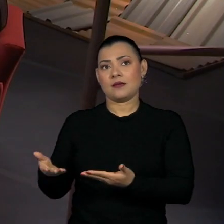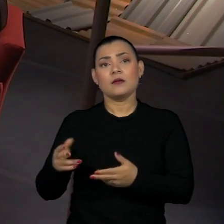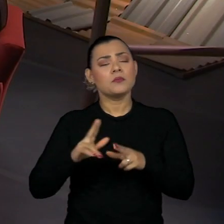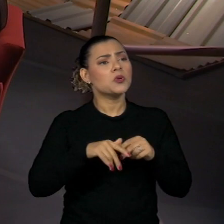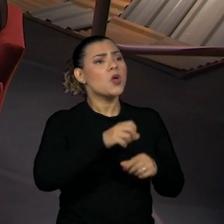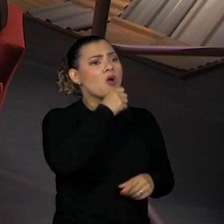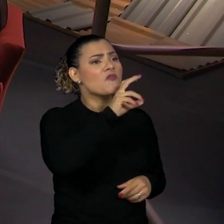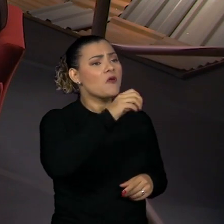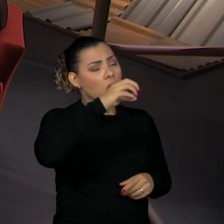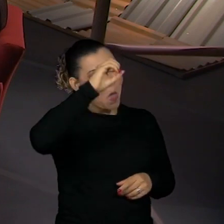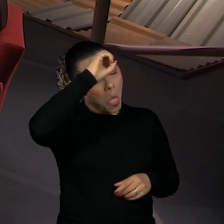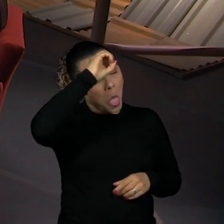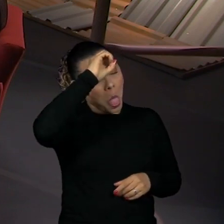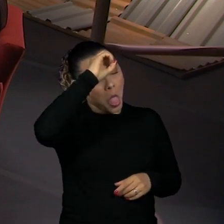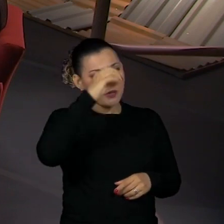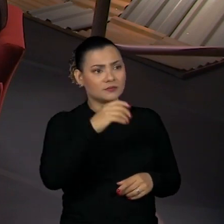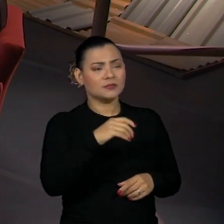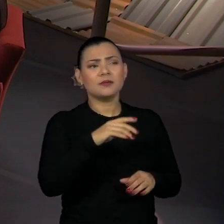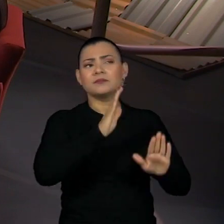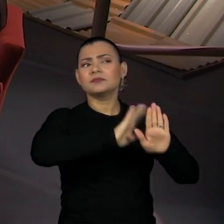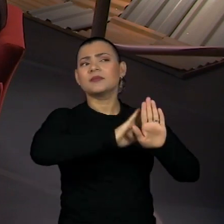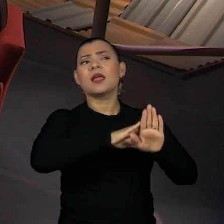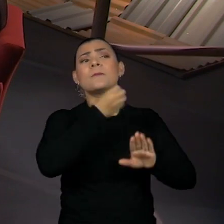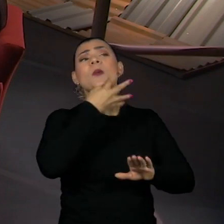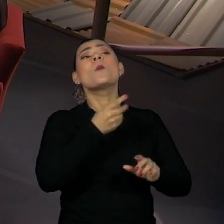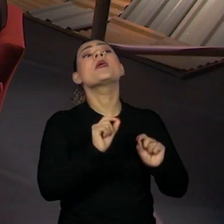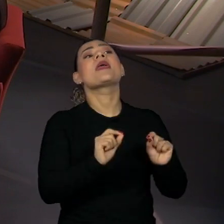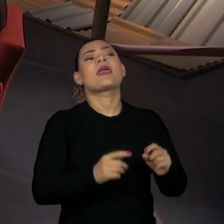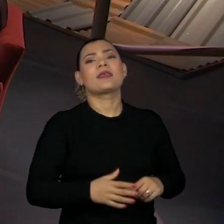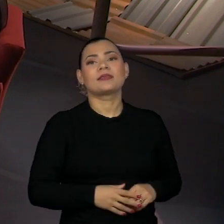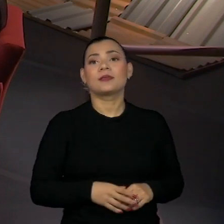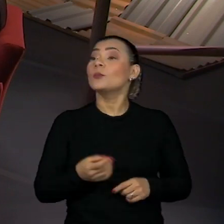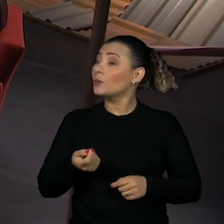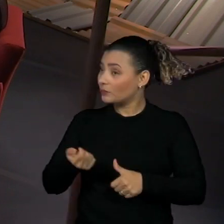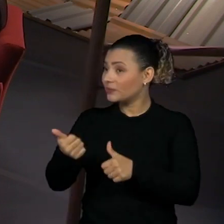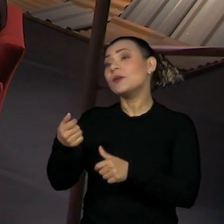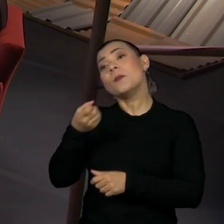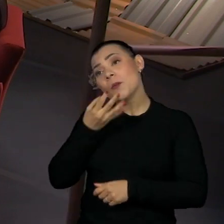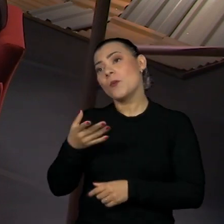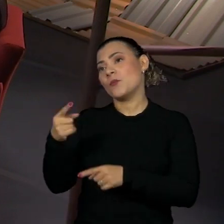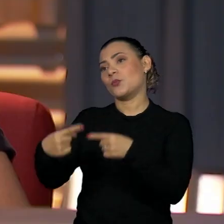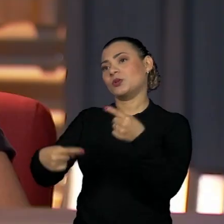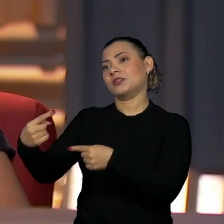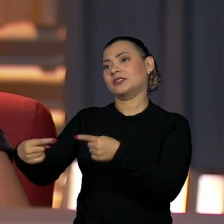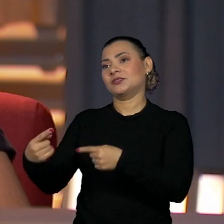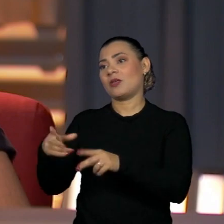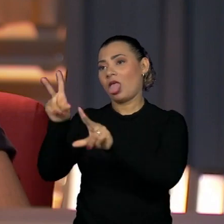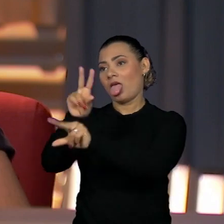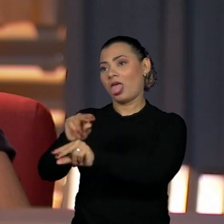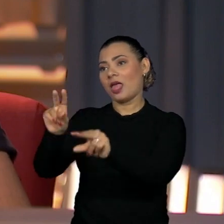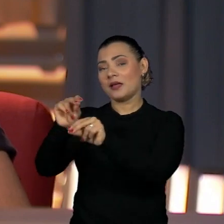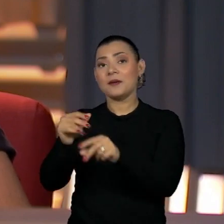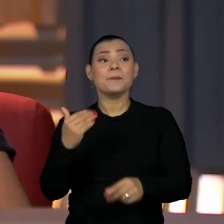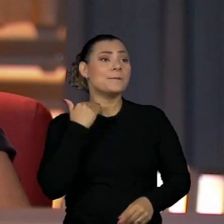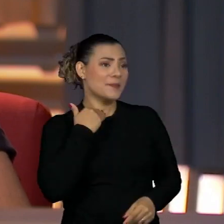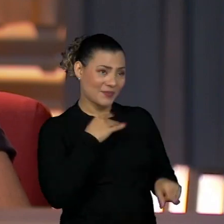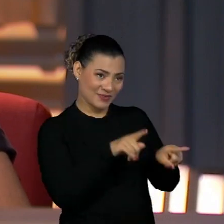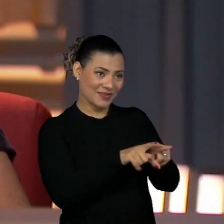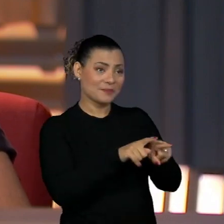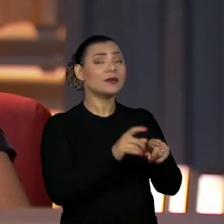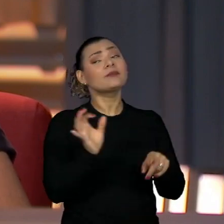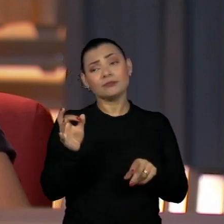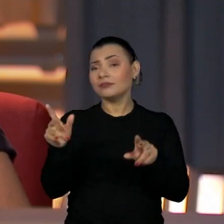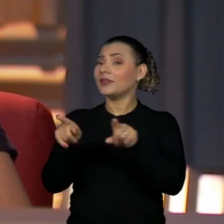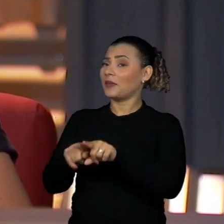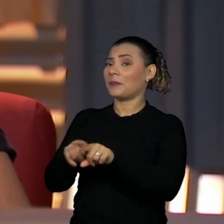nas finanças faz bem a quem? Aos políticos. Aos políticos, sem dúvida. Aos bancos também, né? Também. A